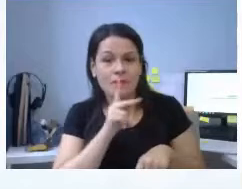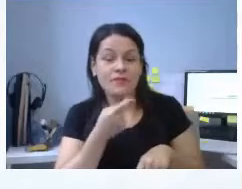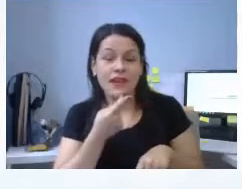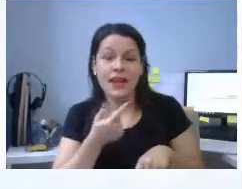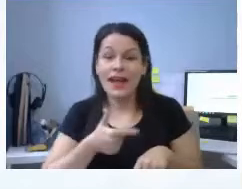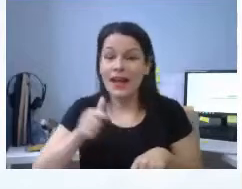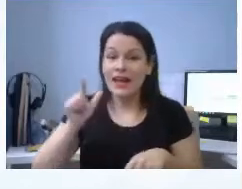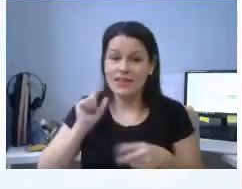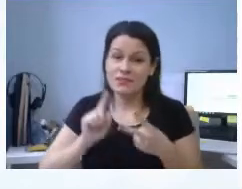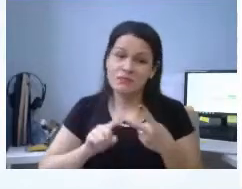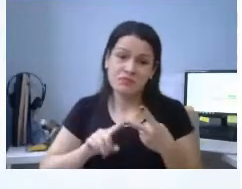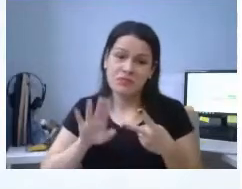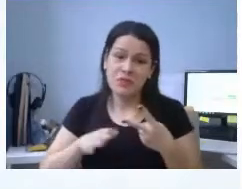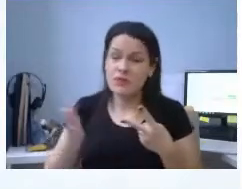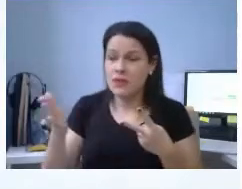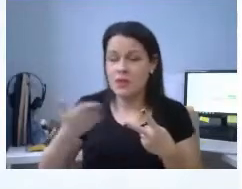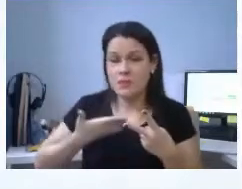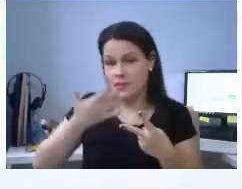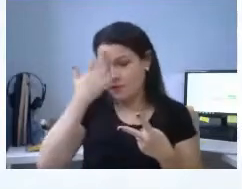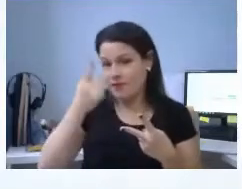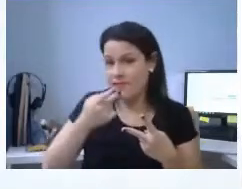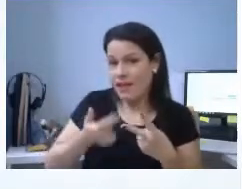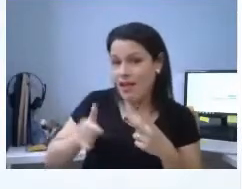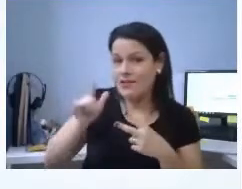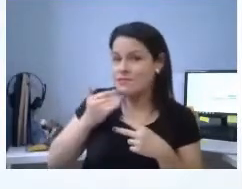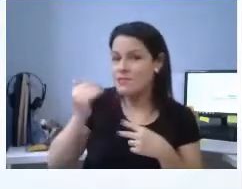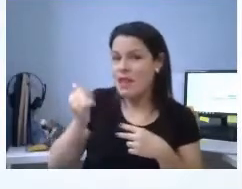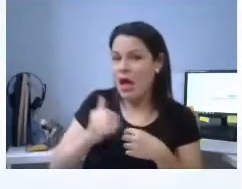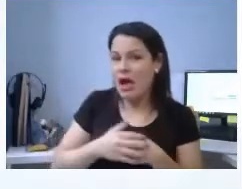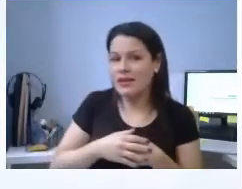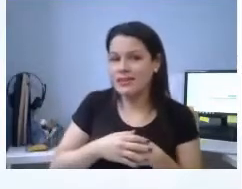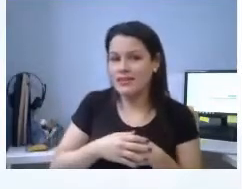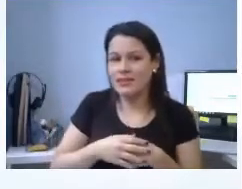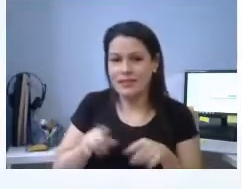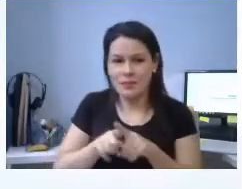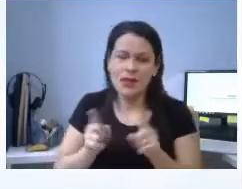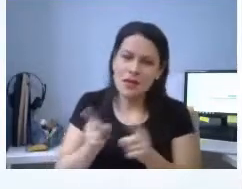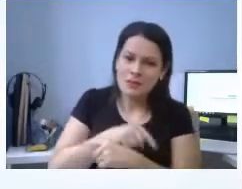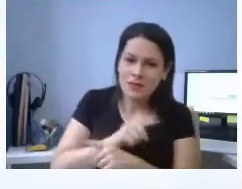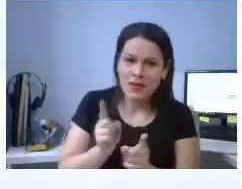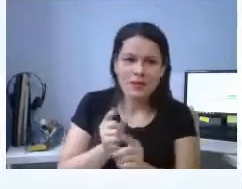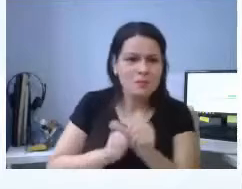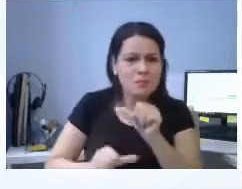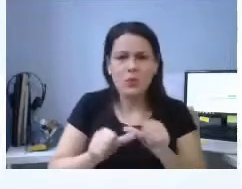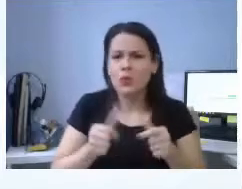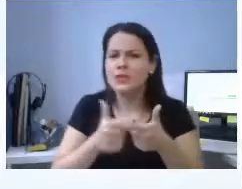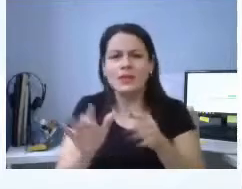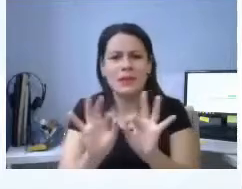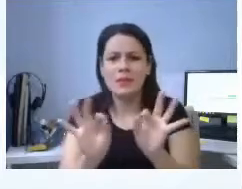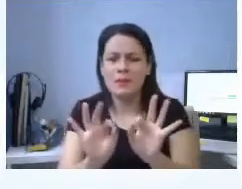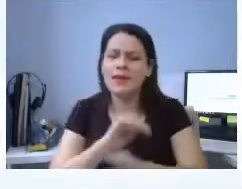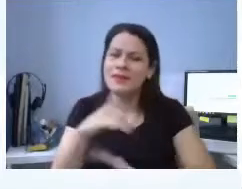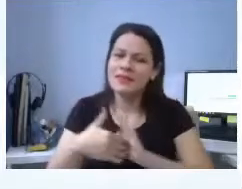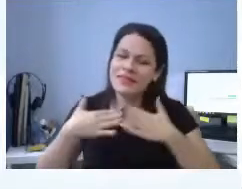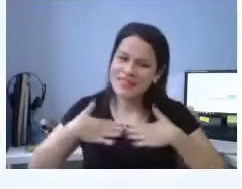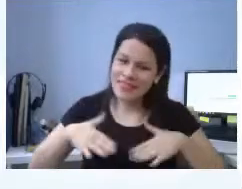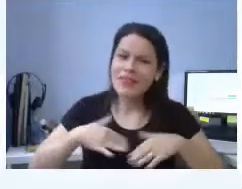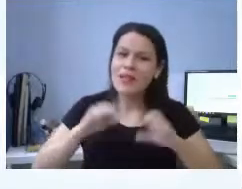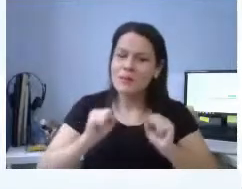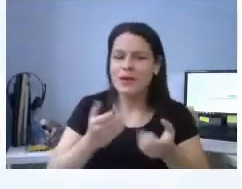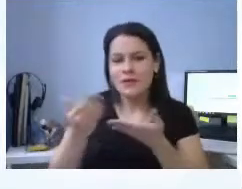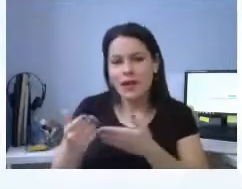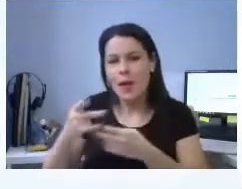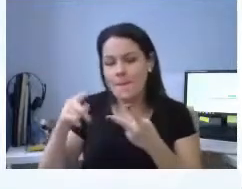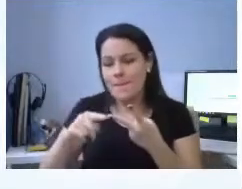definir a amplitude. Posso falar? Se você quiser, podemos alterar a ordem aqui, fica tudo muito à vontade. Doutor Pedro, então, por